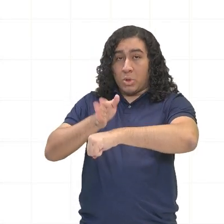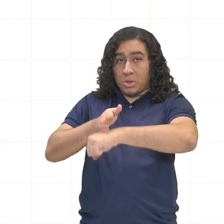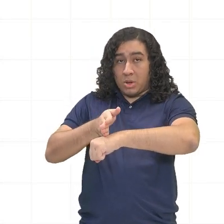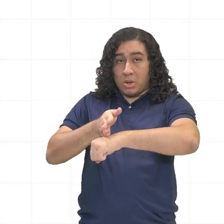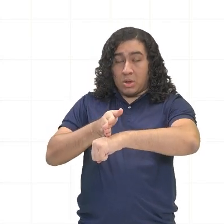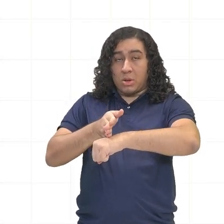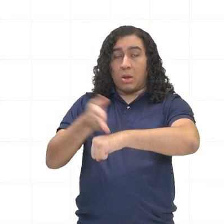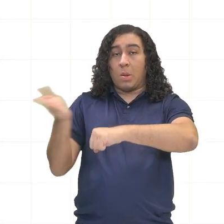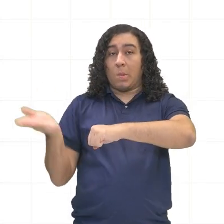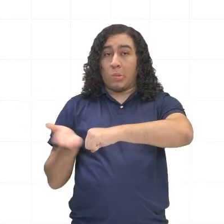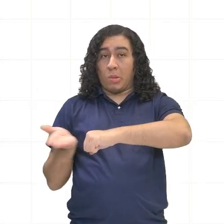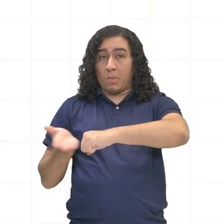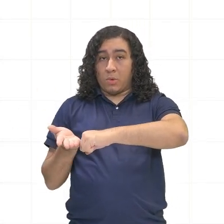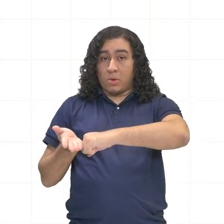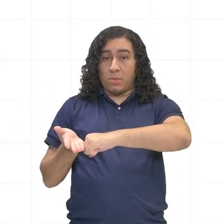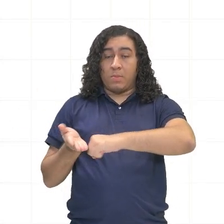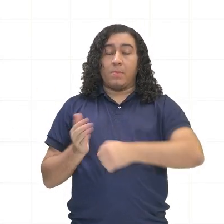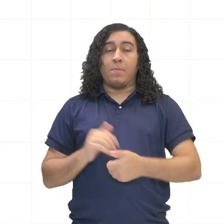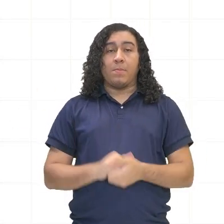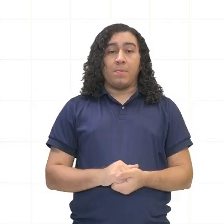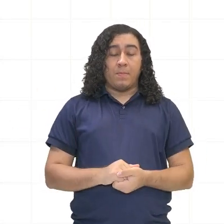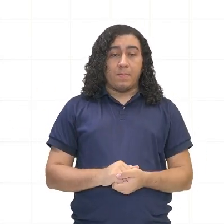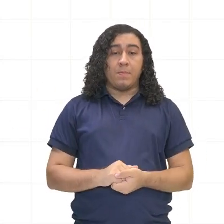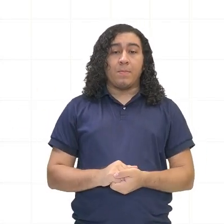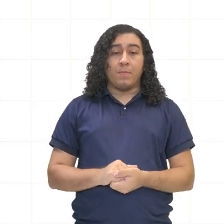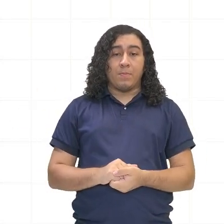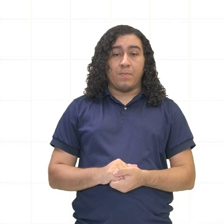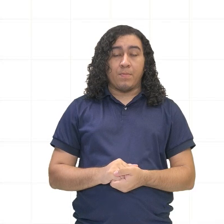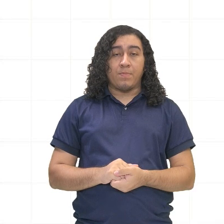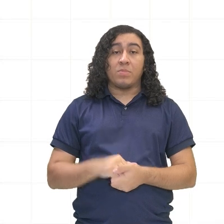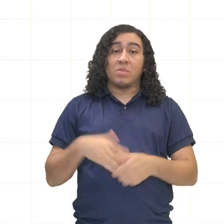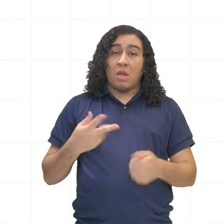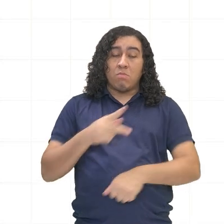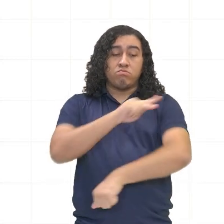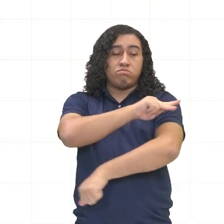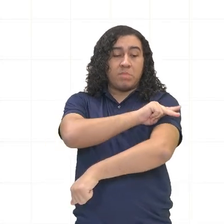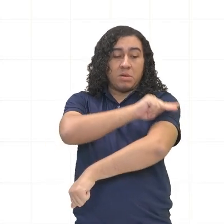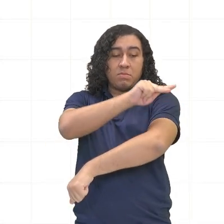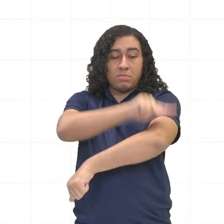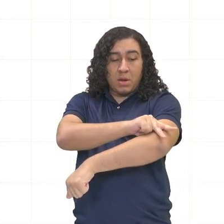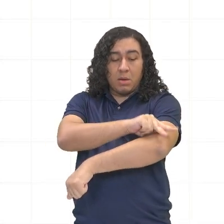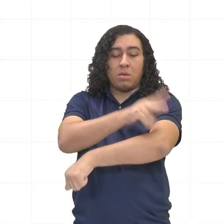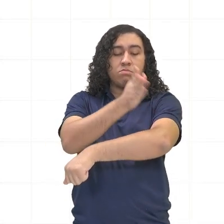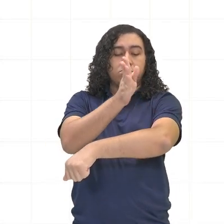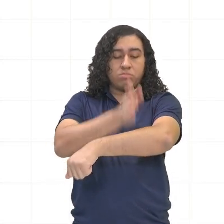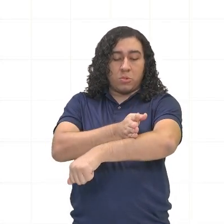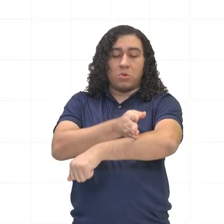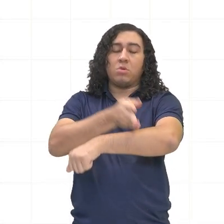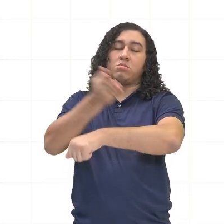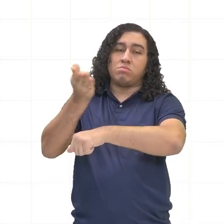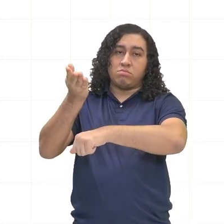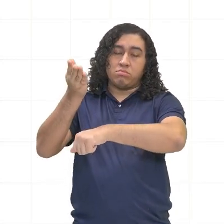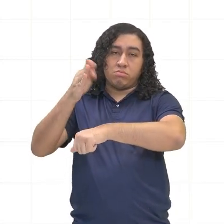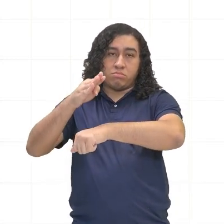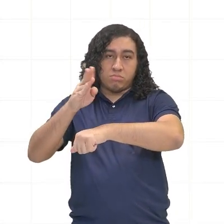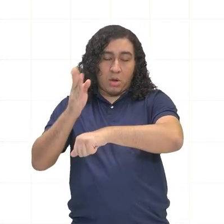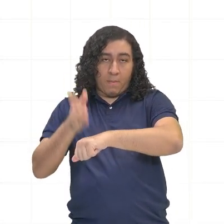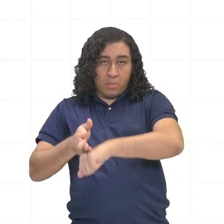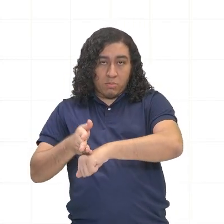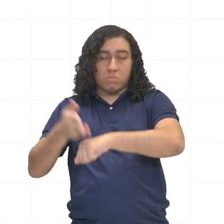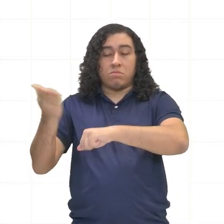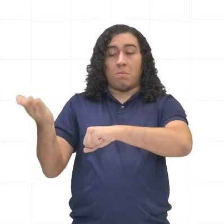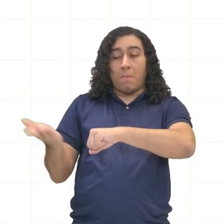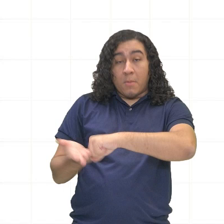Idade Contemporânea. Cada um desses períodos apresenta